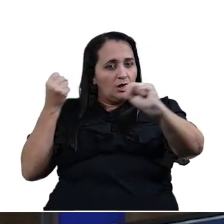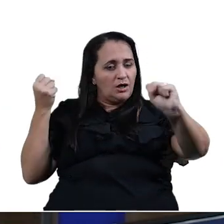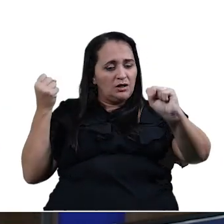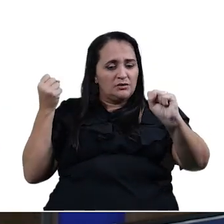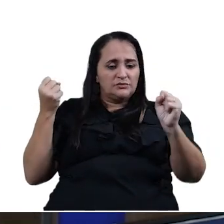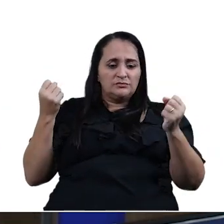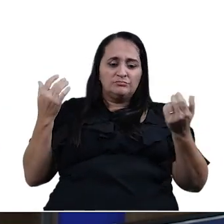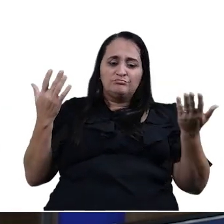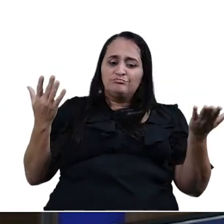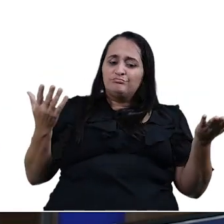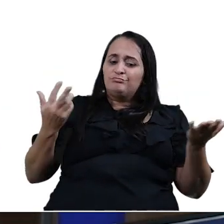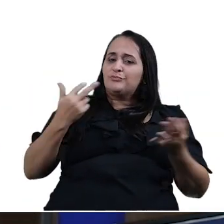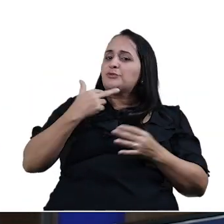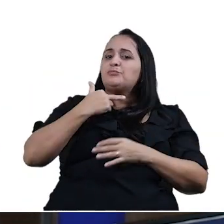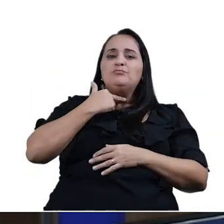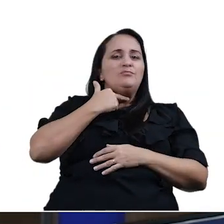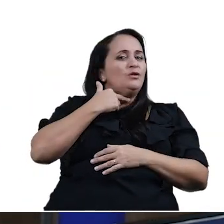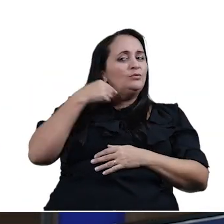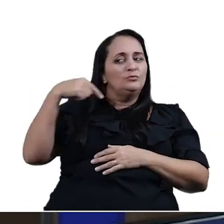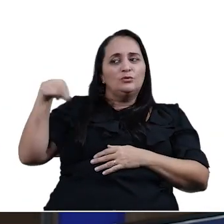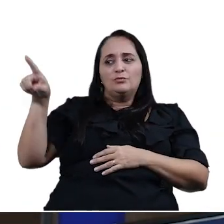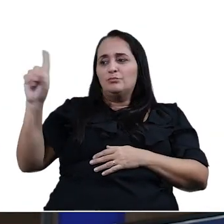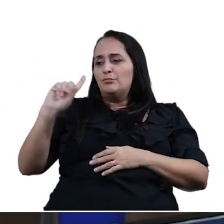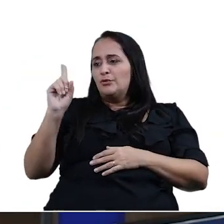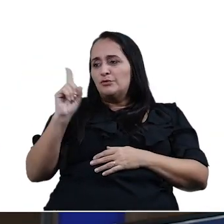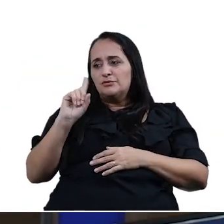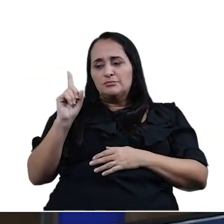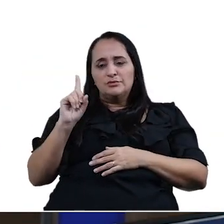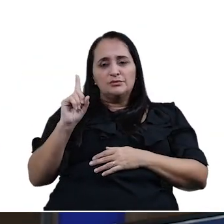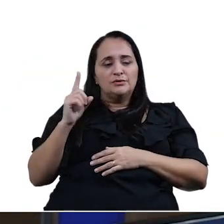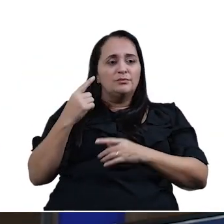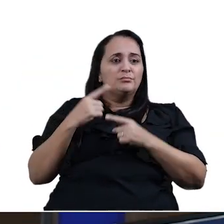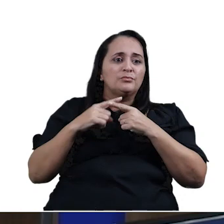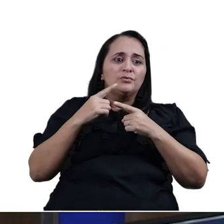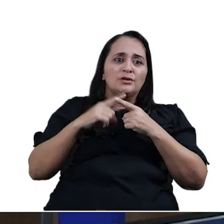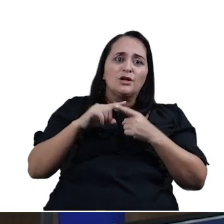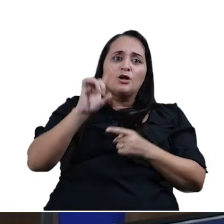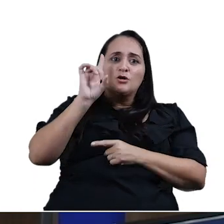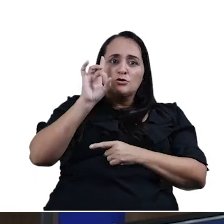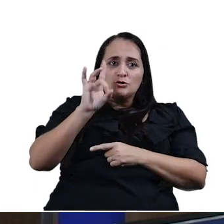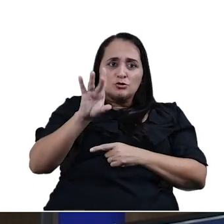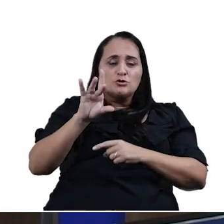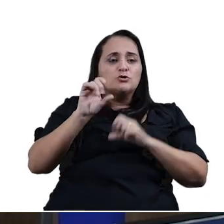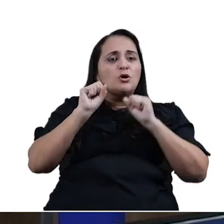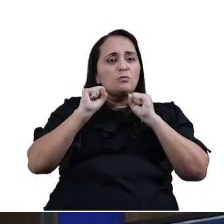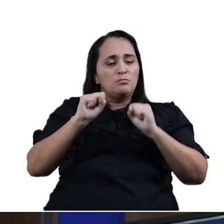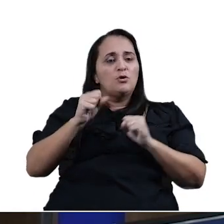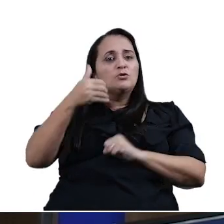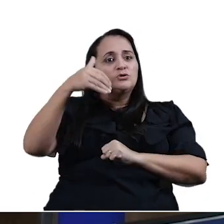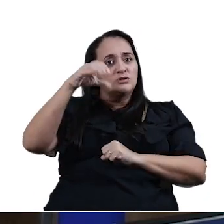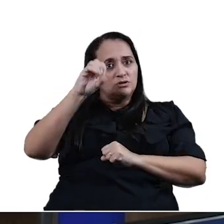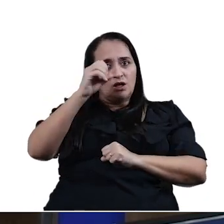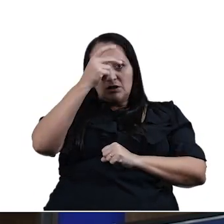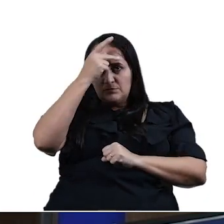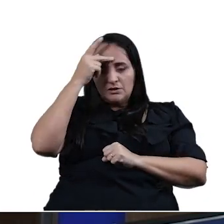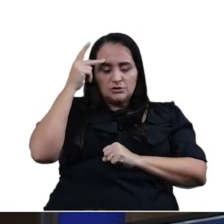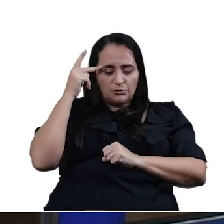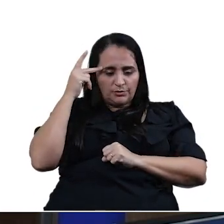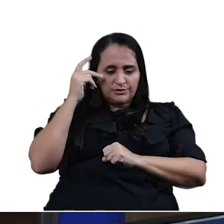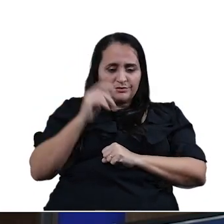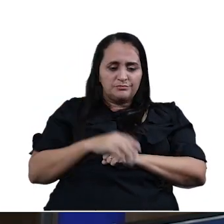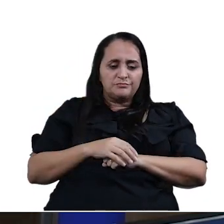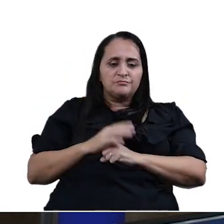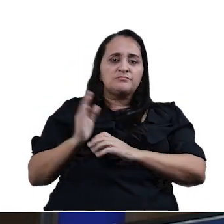então eu não posso ir para aquele hotel? Não pode. Você não pode ir para aquele hotel, porque aquele hotel só pode colocar 10